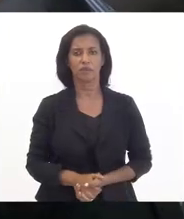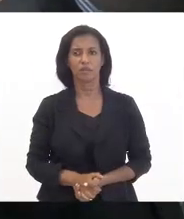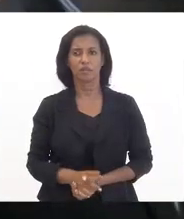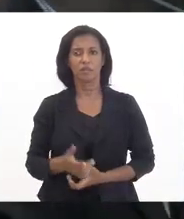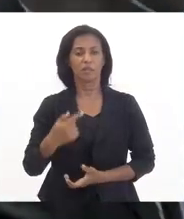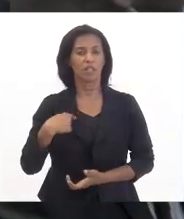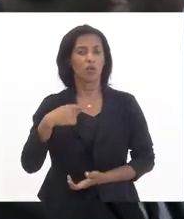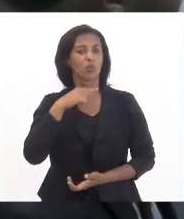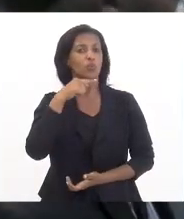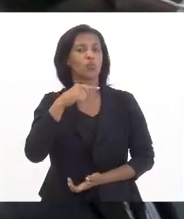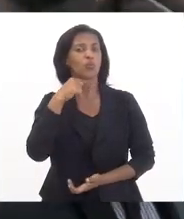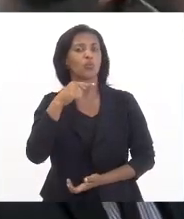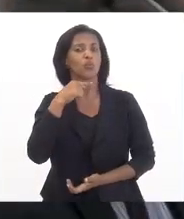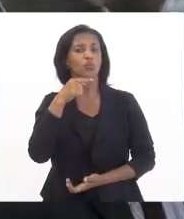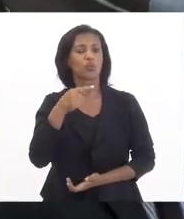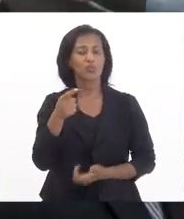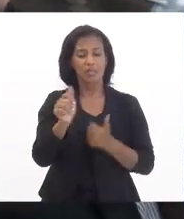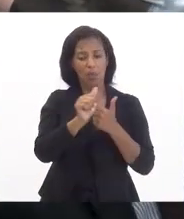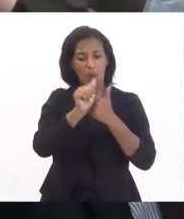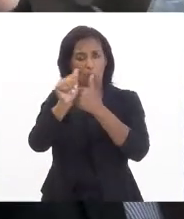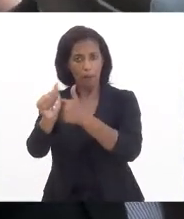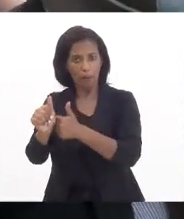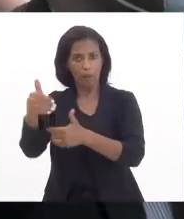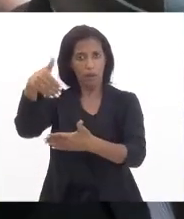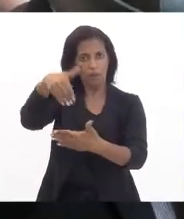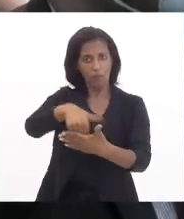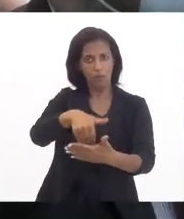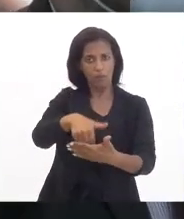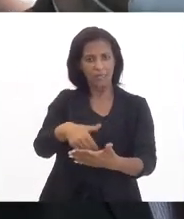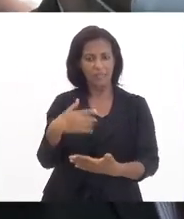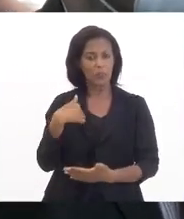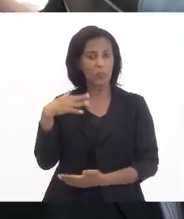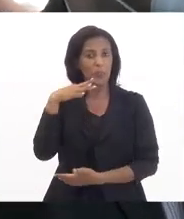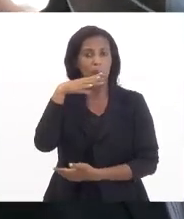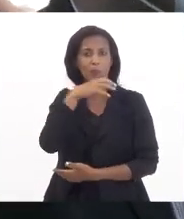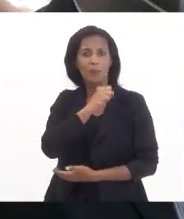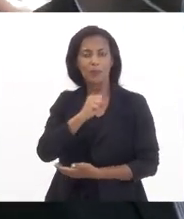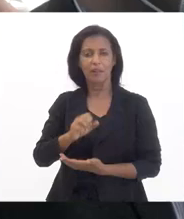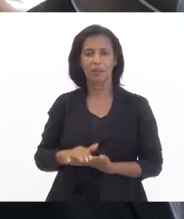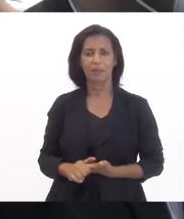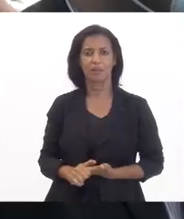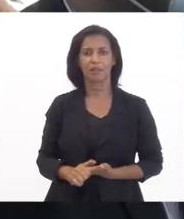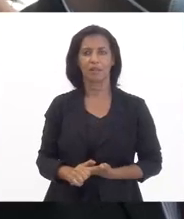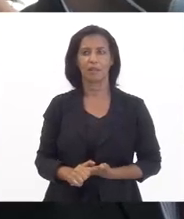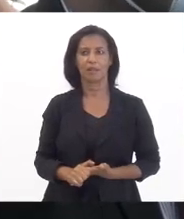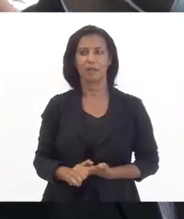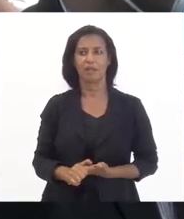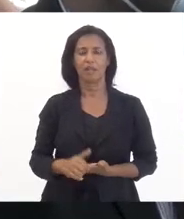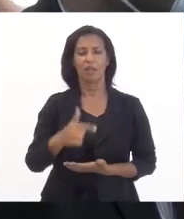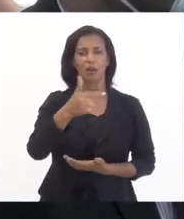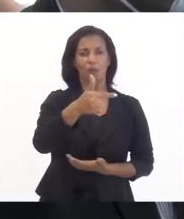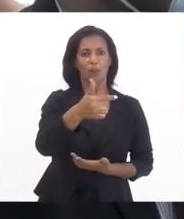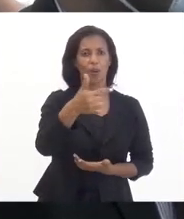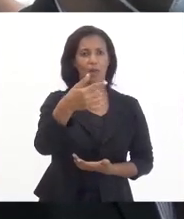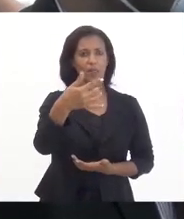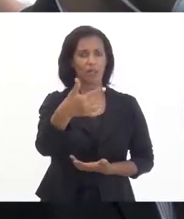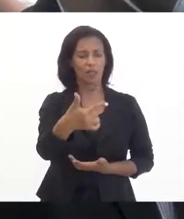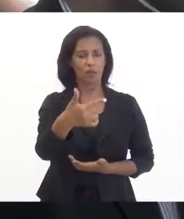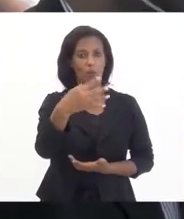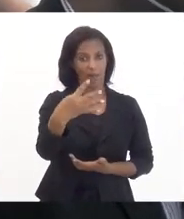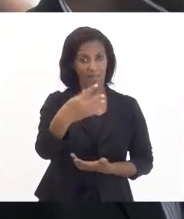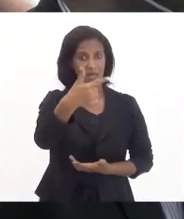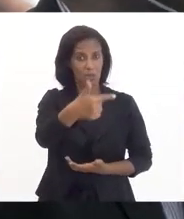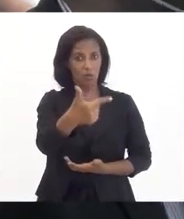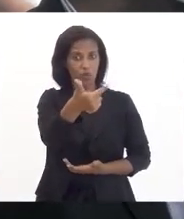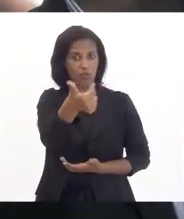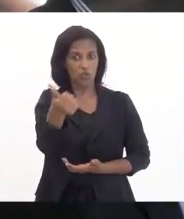Eu não consegui, eu acompanhando a votação, eu não consegui perceber a votação do 4221.